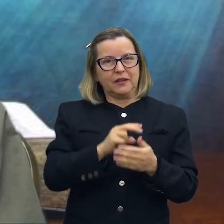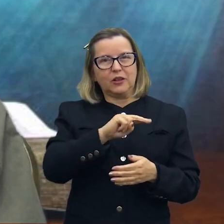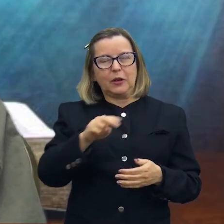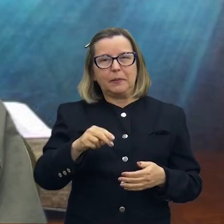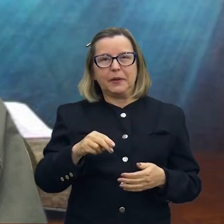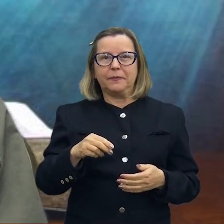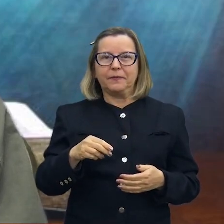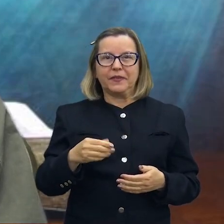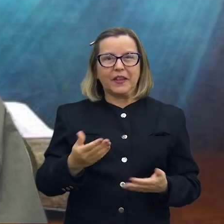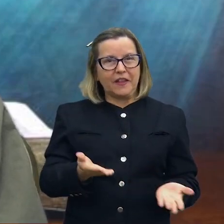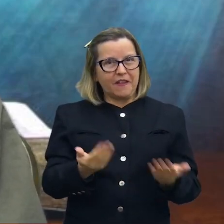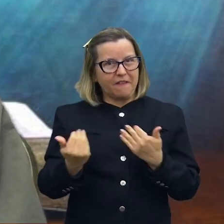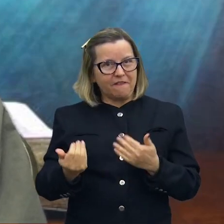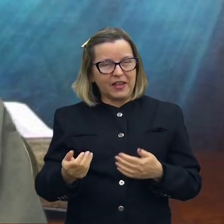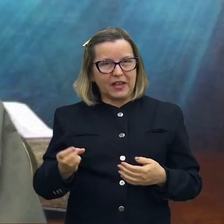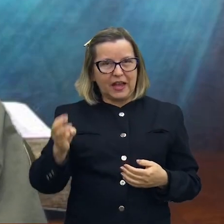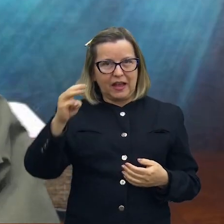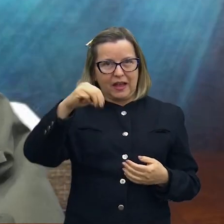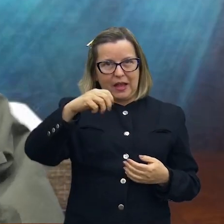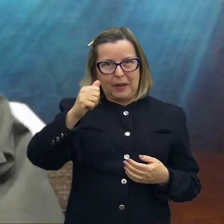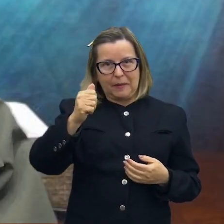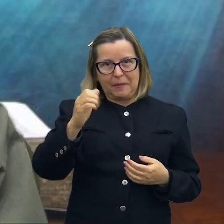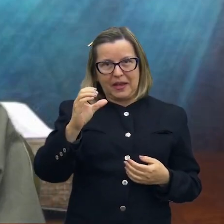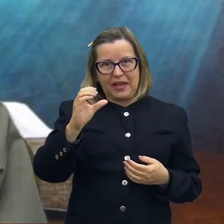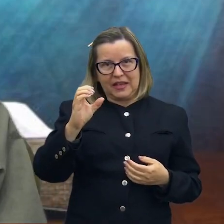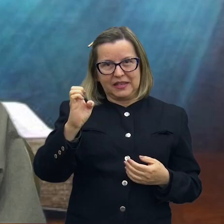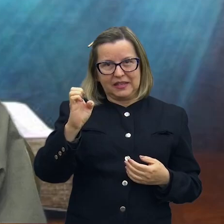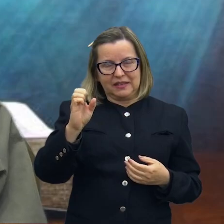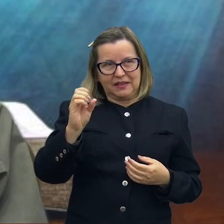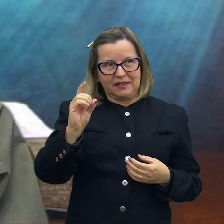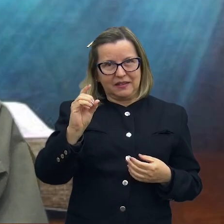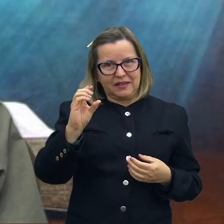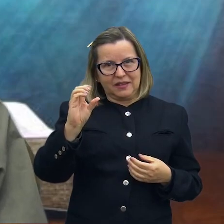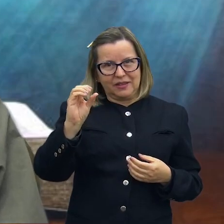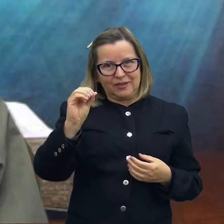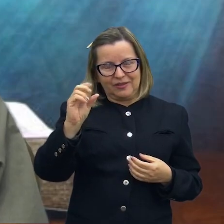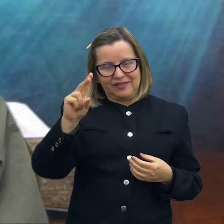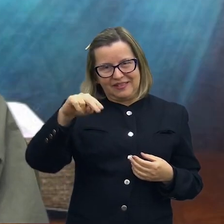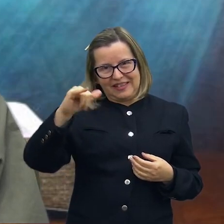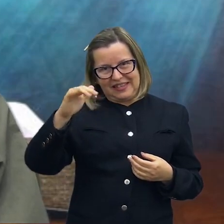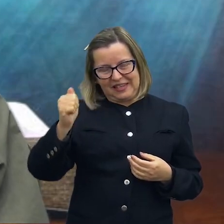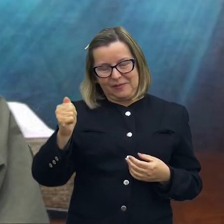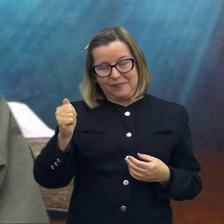Ajuda-nos, que nós estamos trabalhando com alguns autônomos,